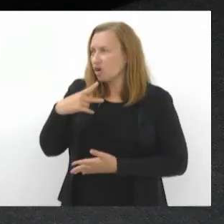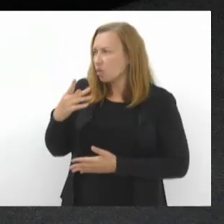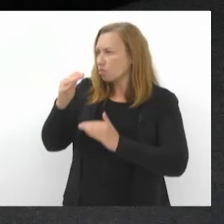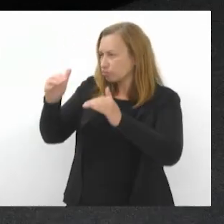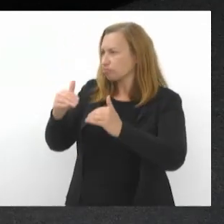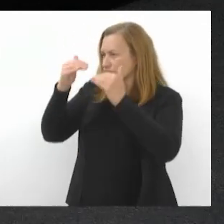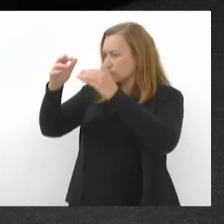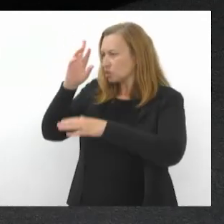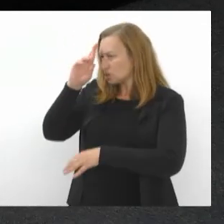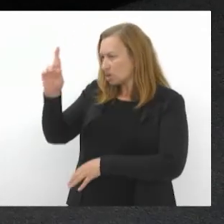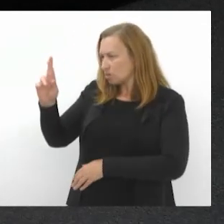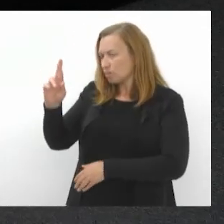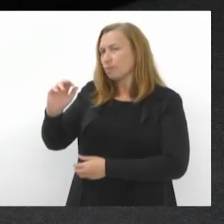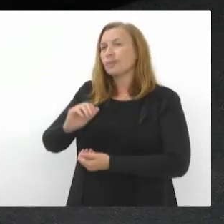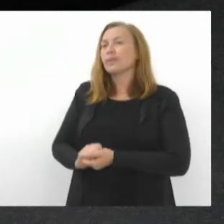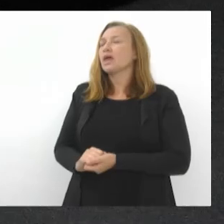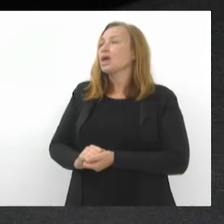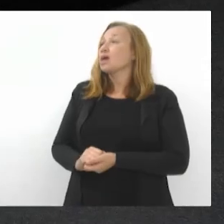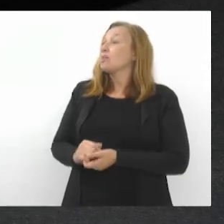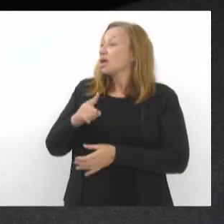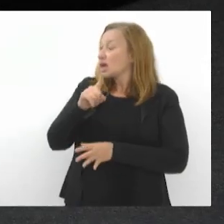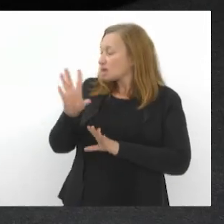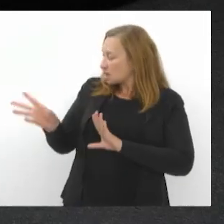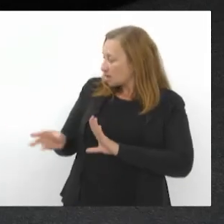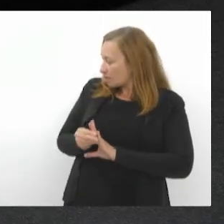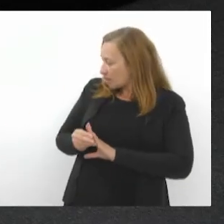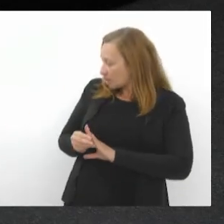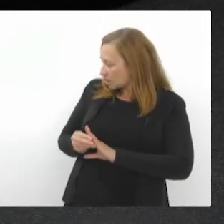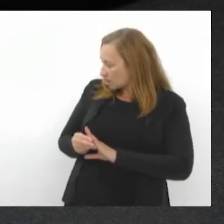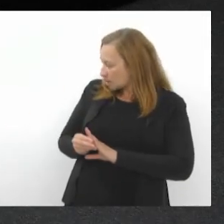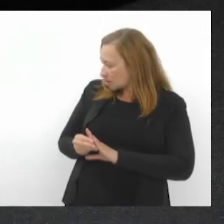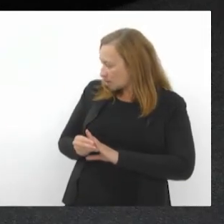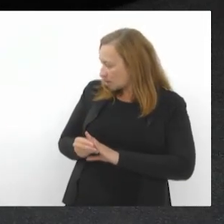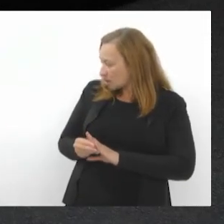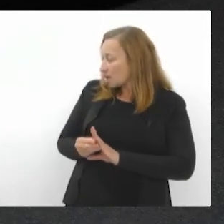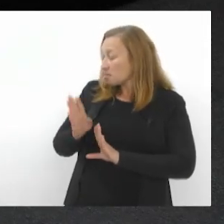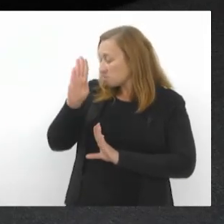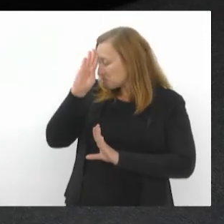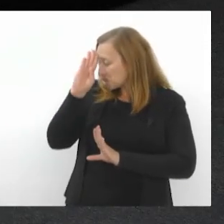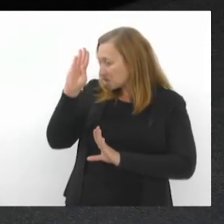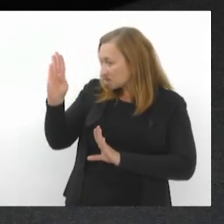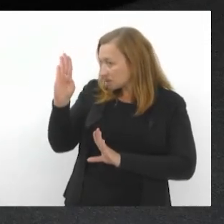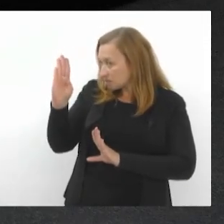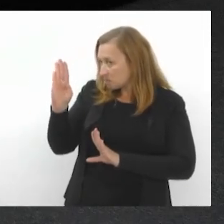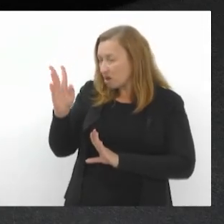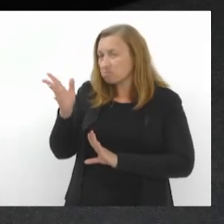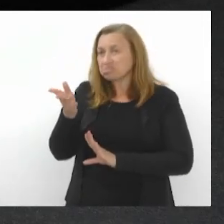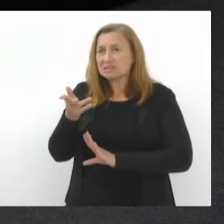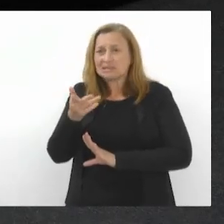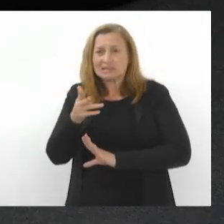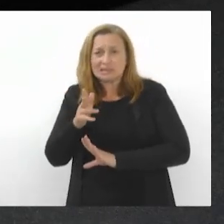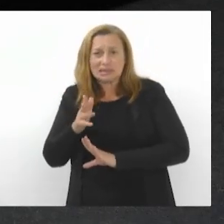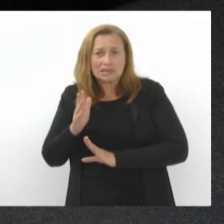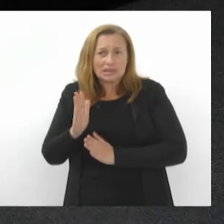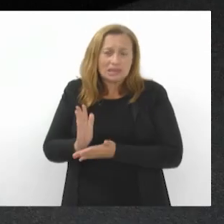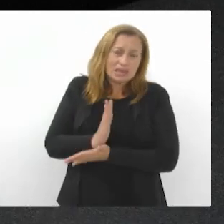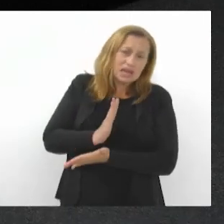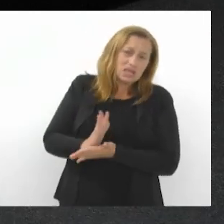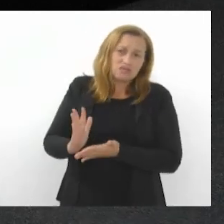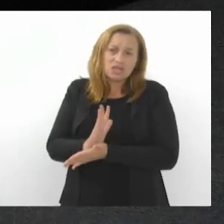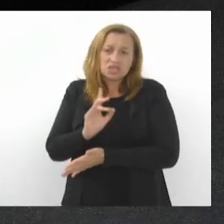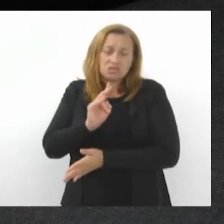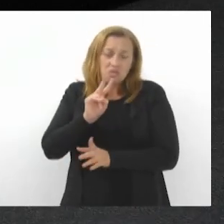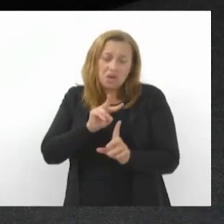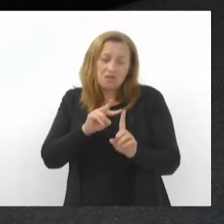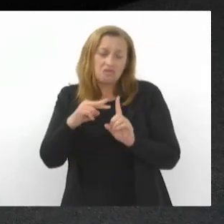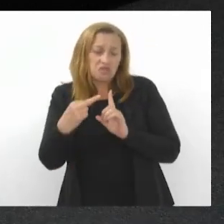Excelência, para que essa emenda, que é uma emenda de prioridade, que nem sempre é olhada com